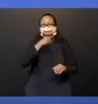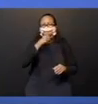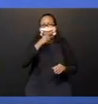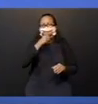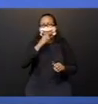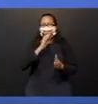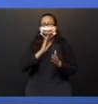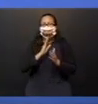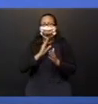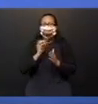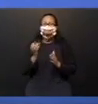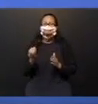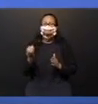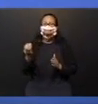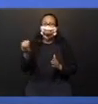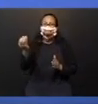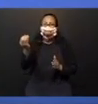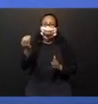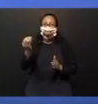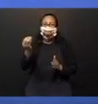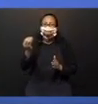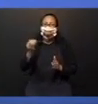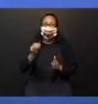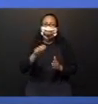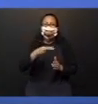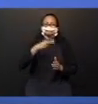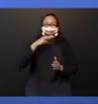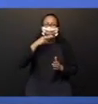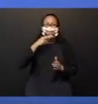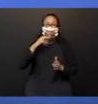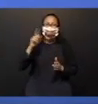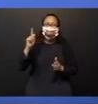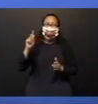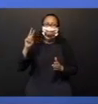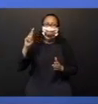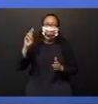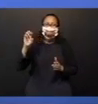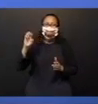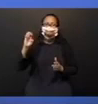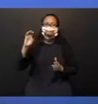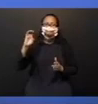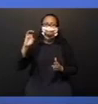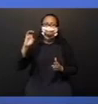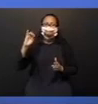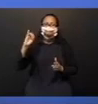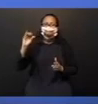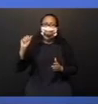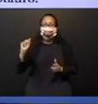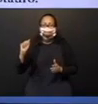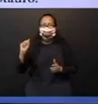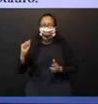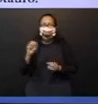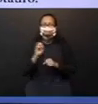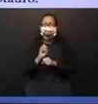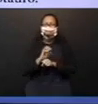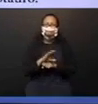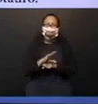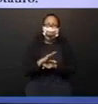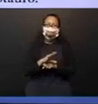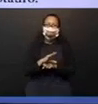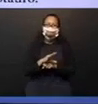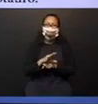para a Grécia. Vamos encontrar? Então, só para dar uma dicasinha, olha